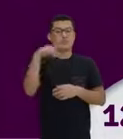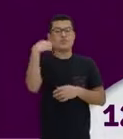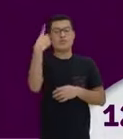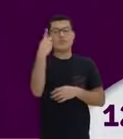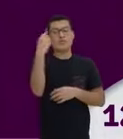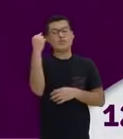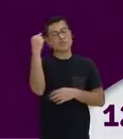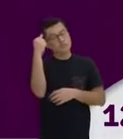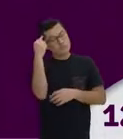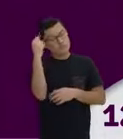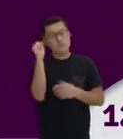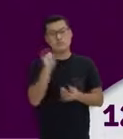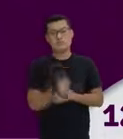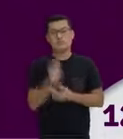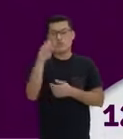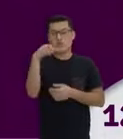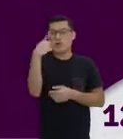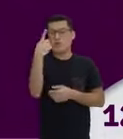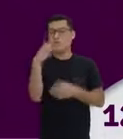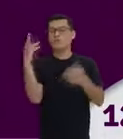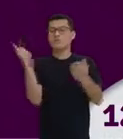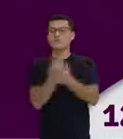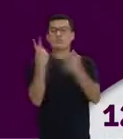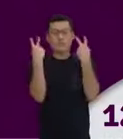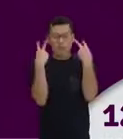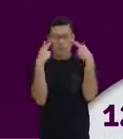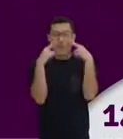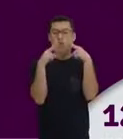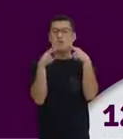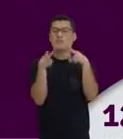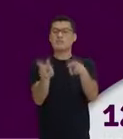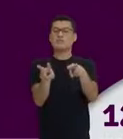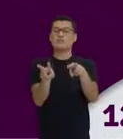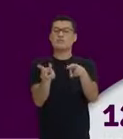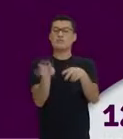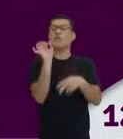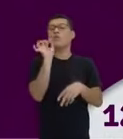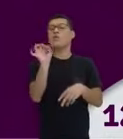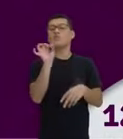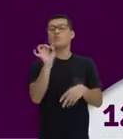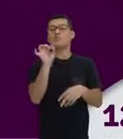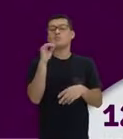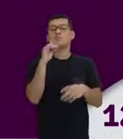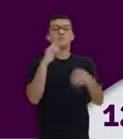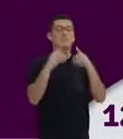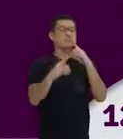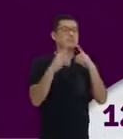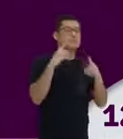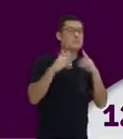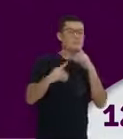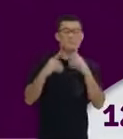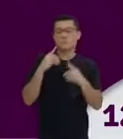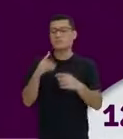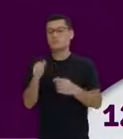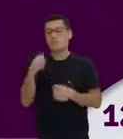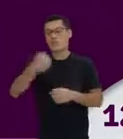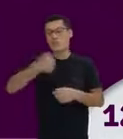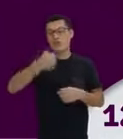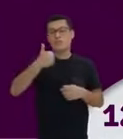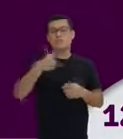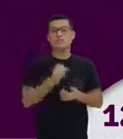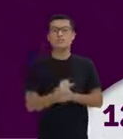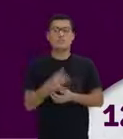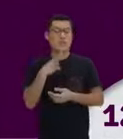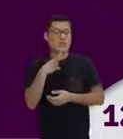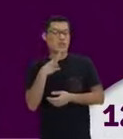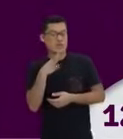perspectiva a forma de olhar e é isso é o que argumentos né o primeiro argumento é que